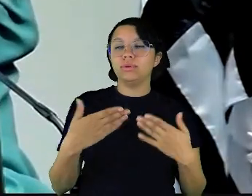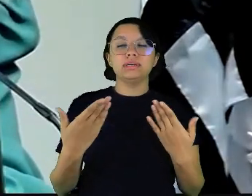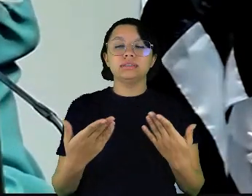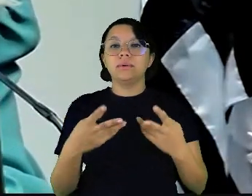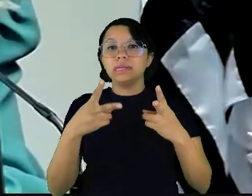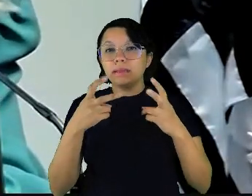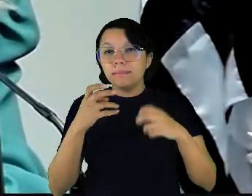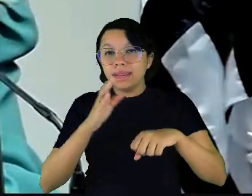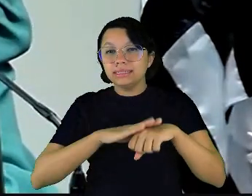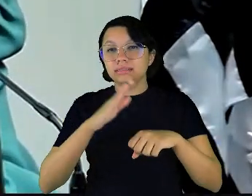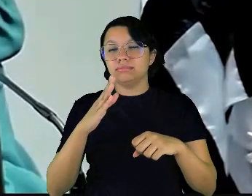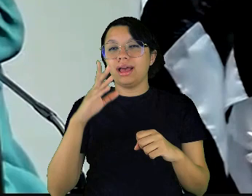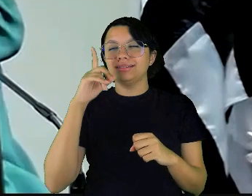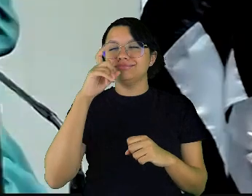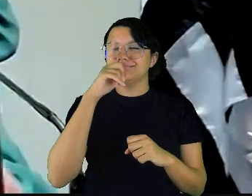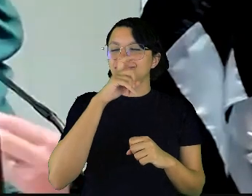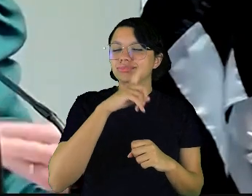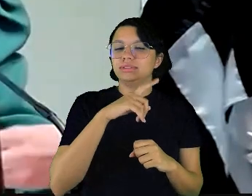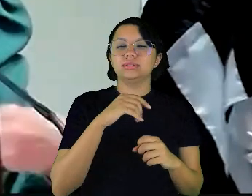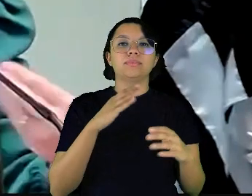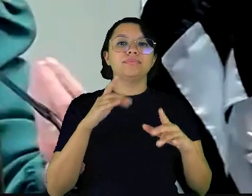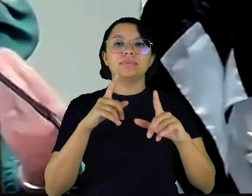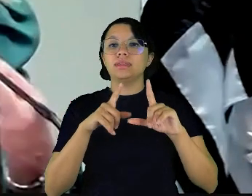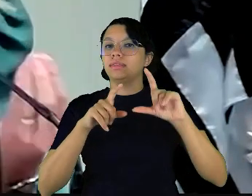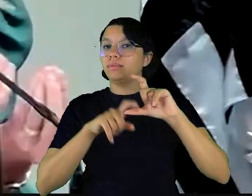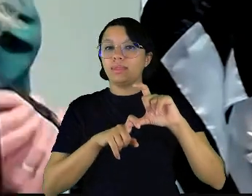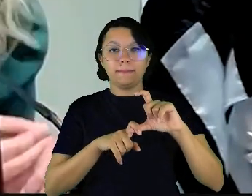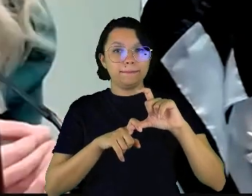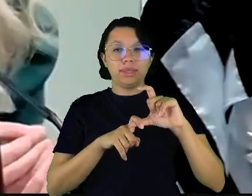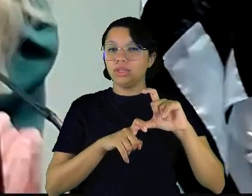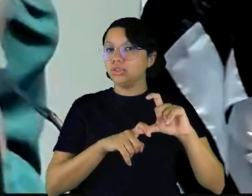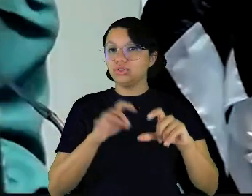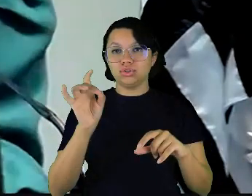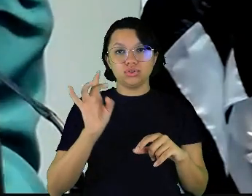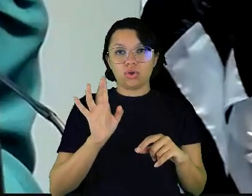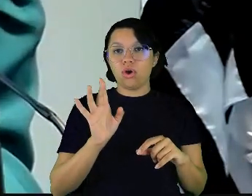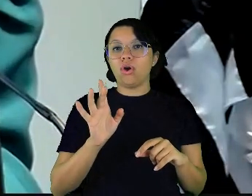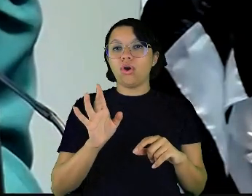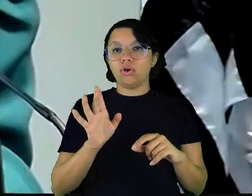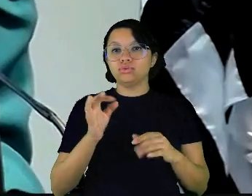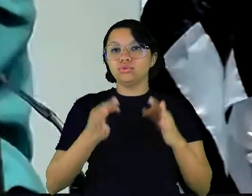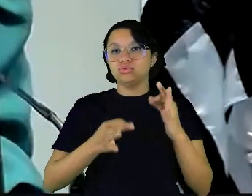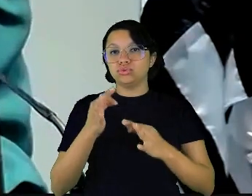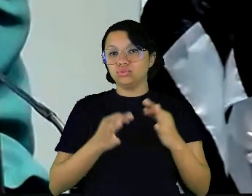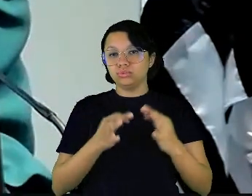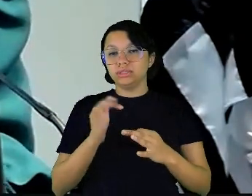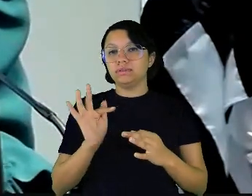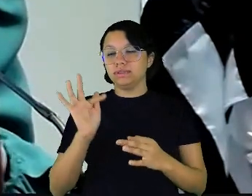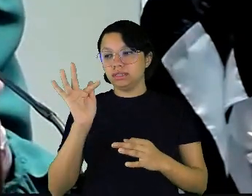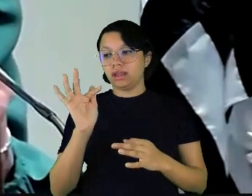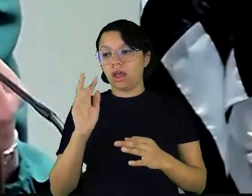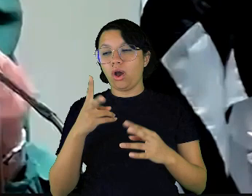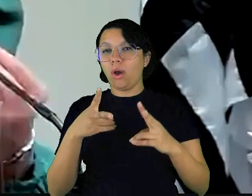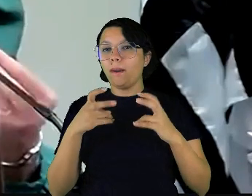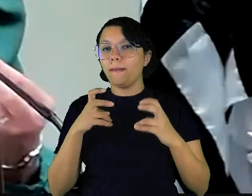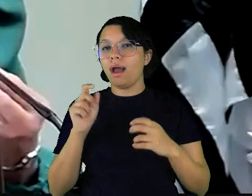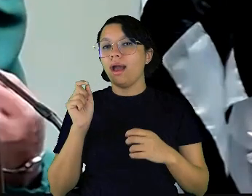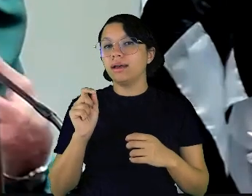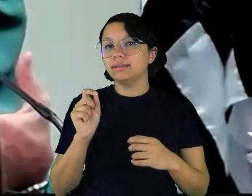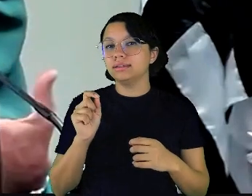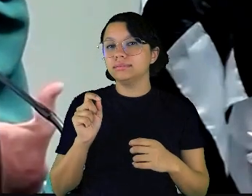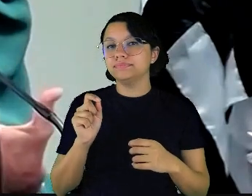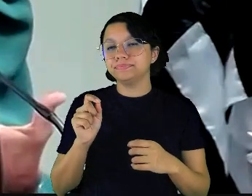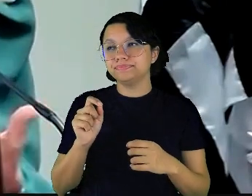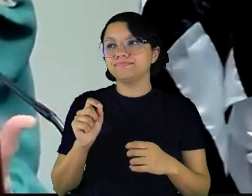parece mais tormentoso, né, e não depende só do juiz do trabalho e do juiz federal, me parece